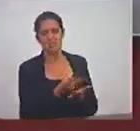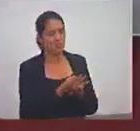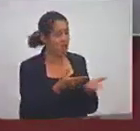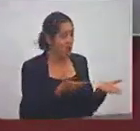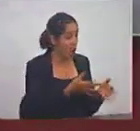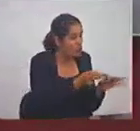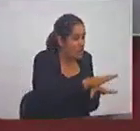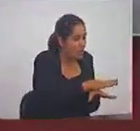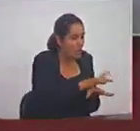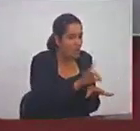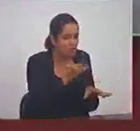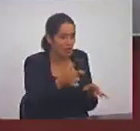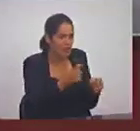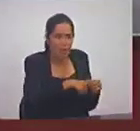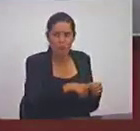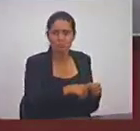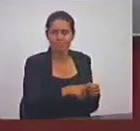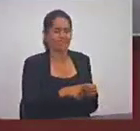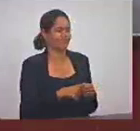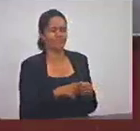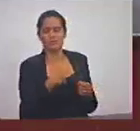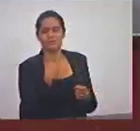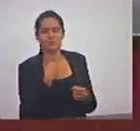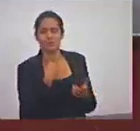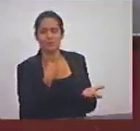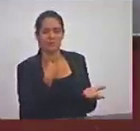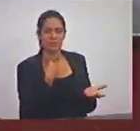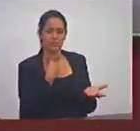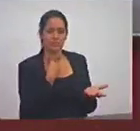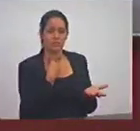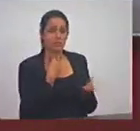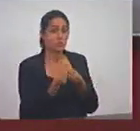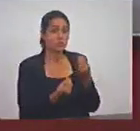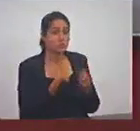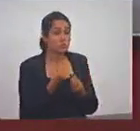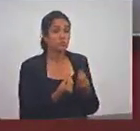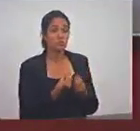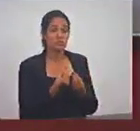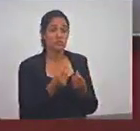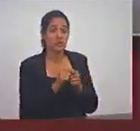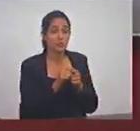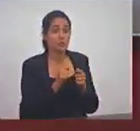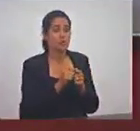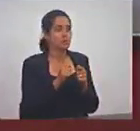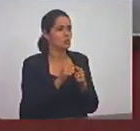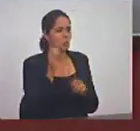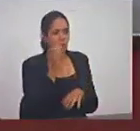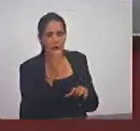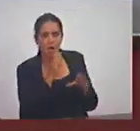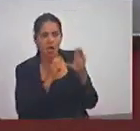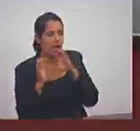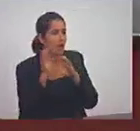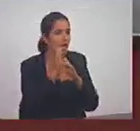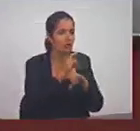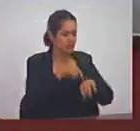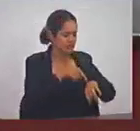pouco volta o buraco de novo, sabe? As coisas acontecendo correndo, passando por cima do tempo, de